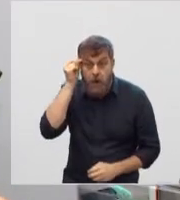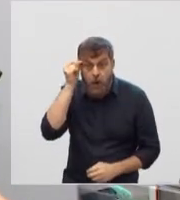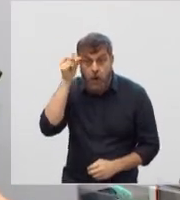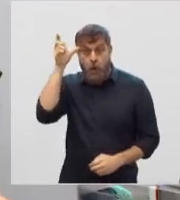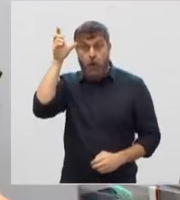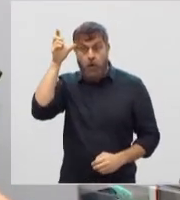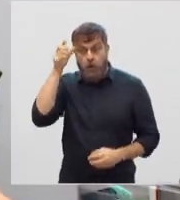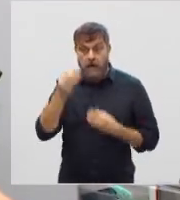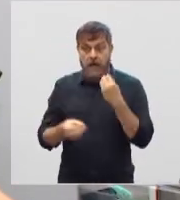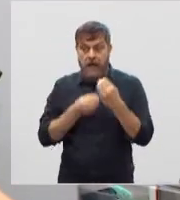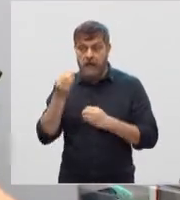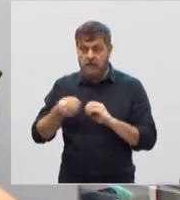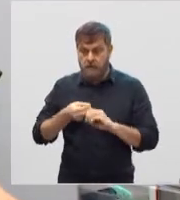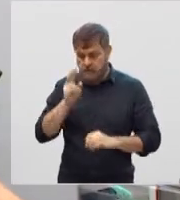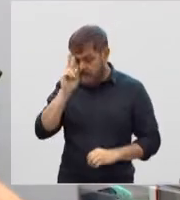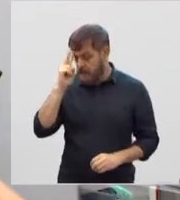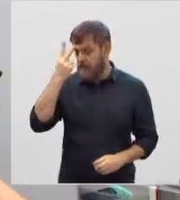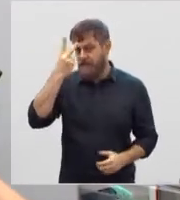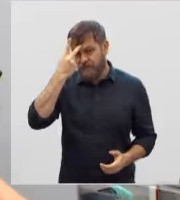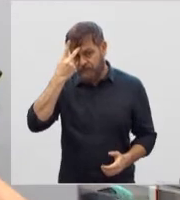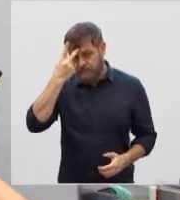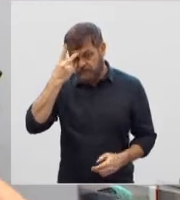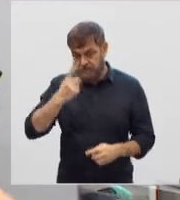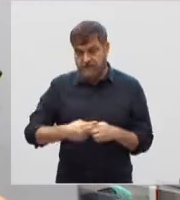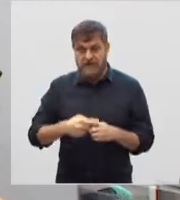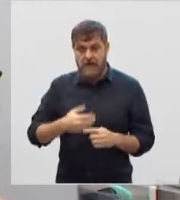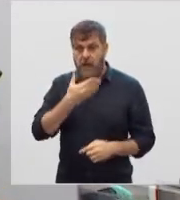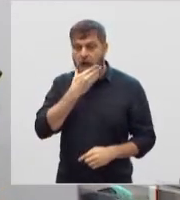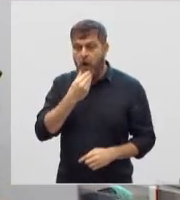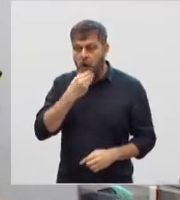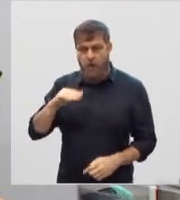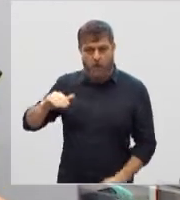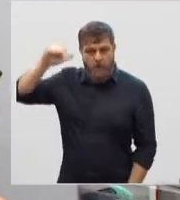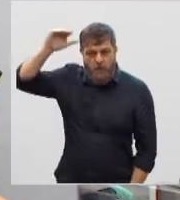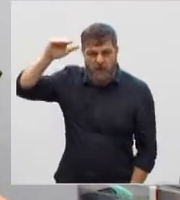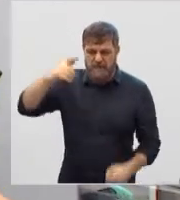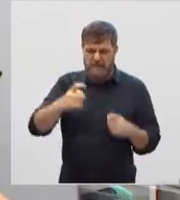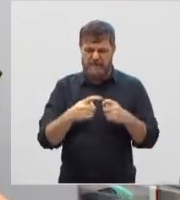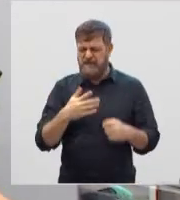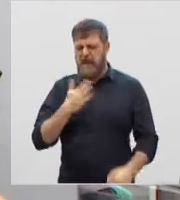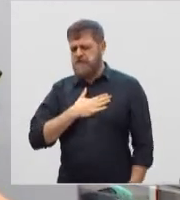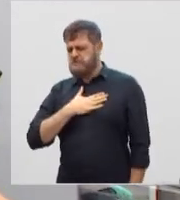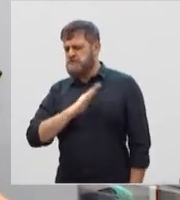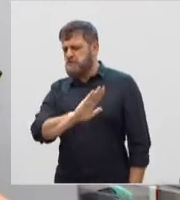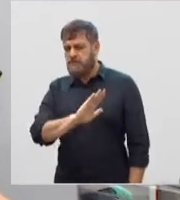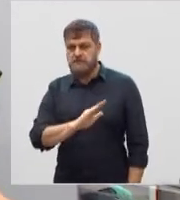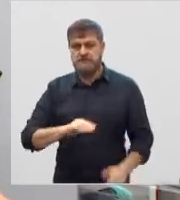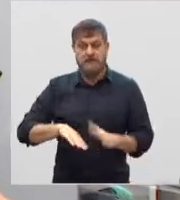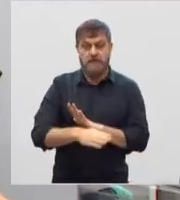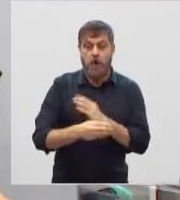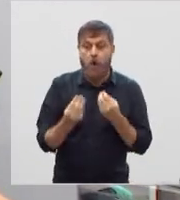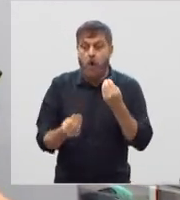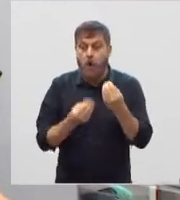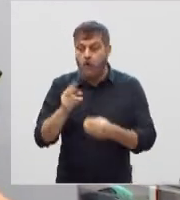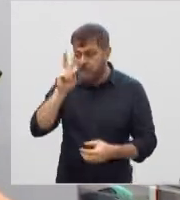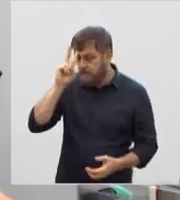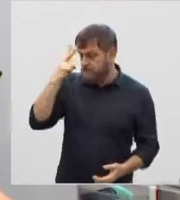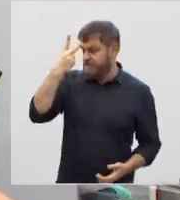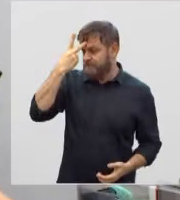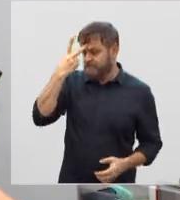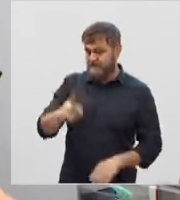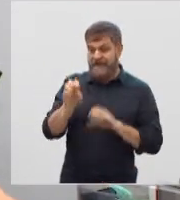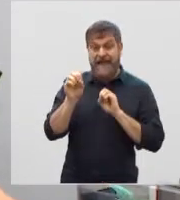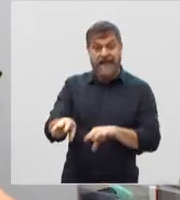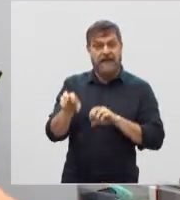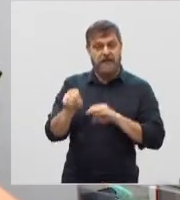uma questão cultural. E como eu desconstruo essa questão cultural, principalmente homens que não gostam de ir para o médico, né? Como que eu faço